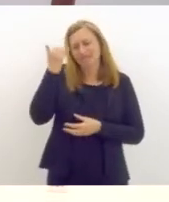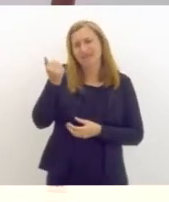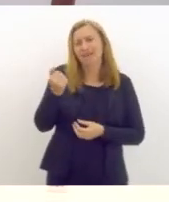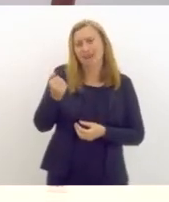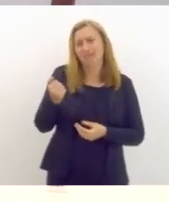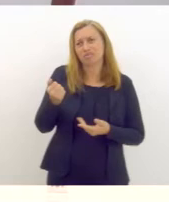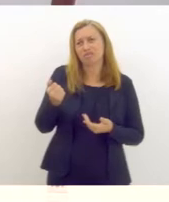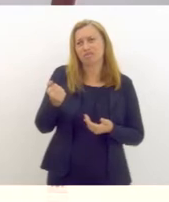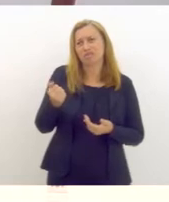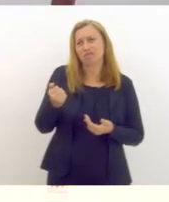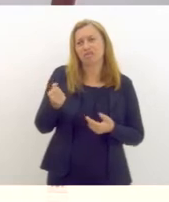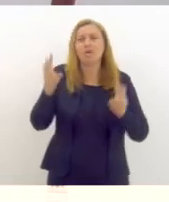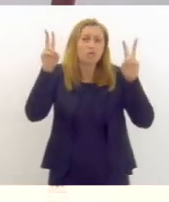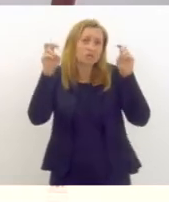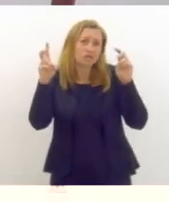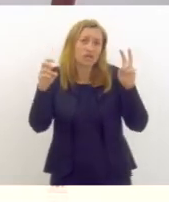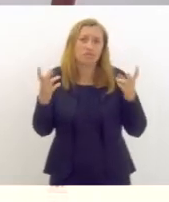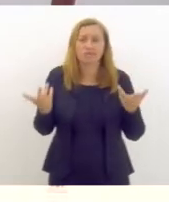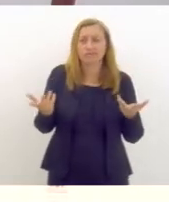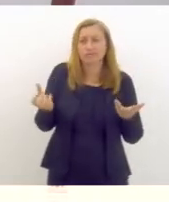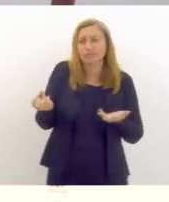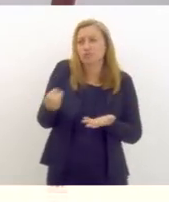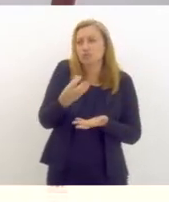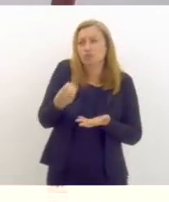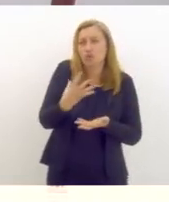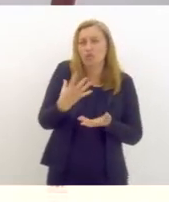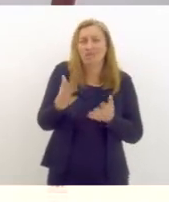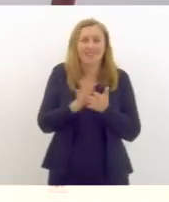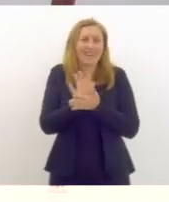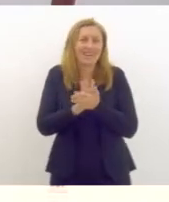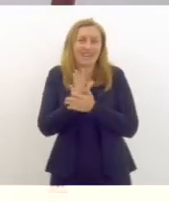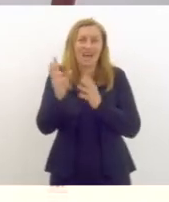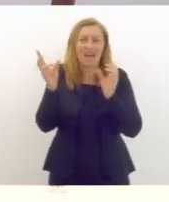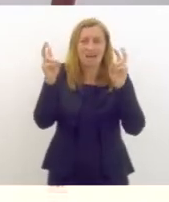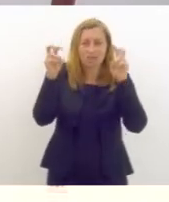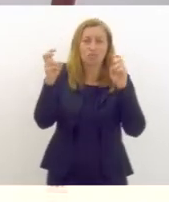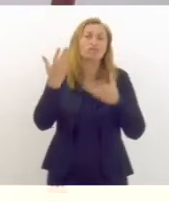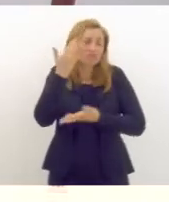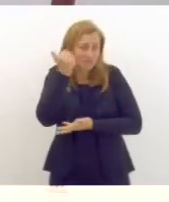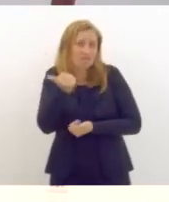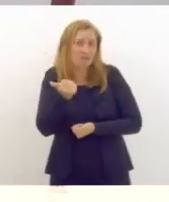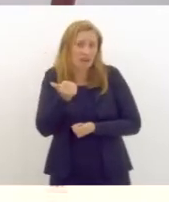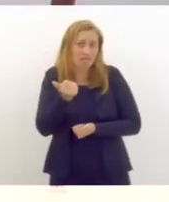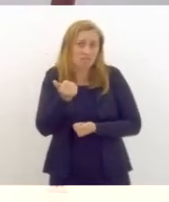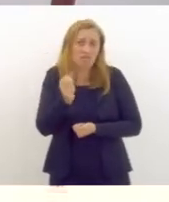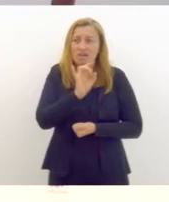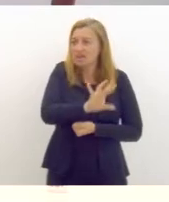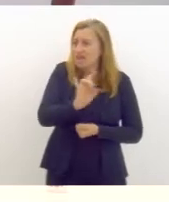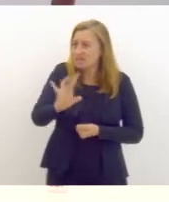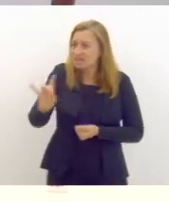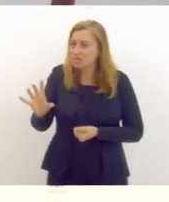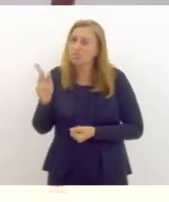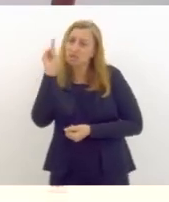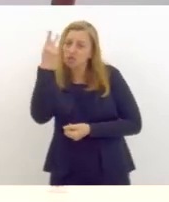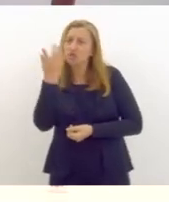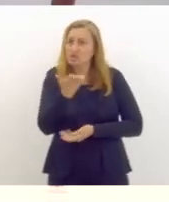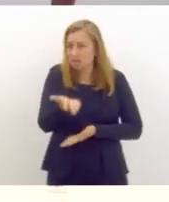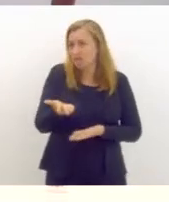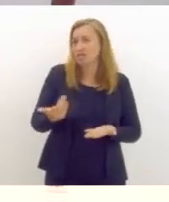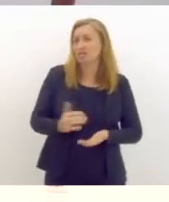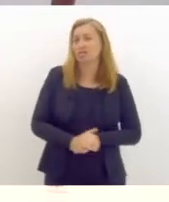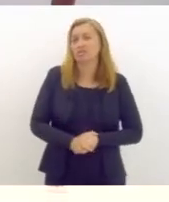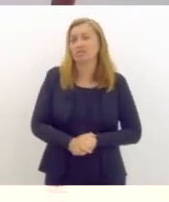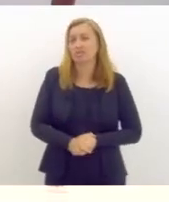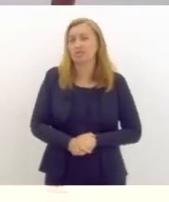de Quais salteado qual é a questão não tem nenhuma novidade nem para o bem nem para o mal a gente sabe os casos de cada cada cada história aqui tá aqui